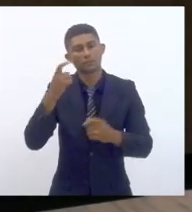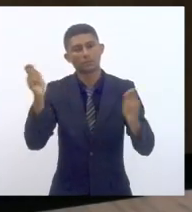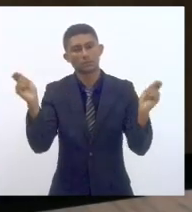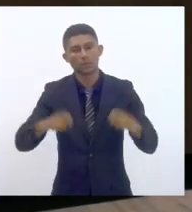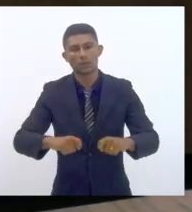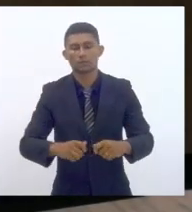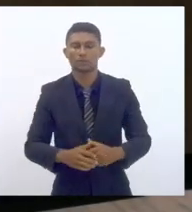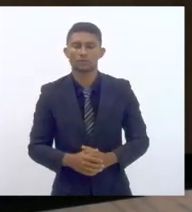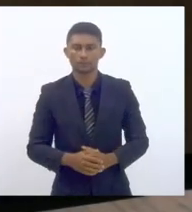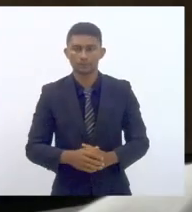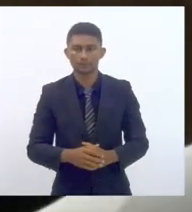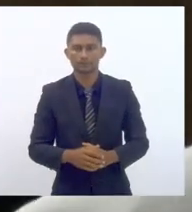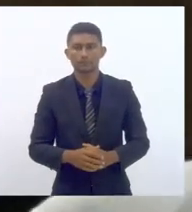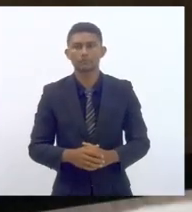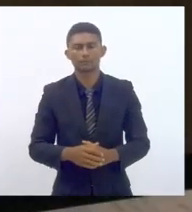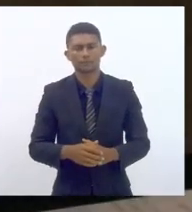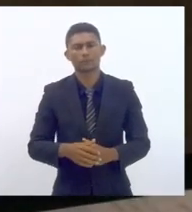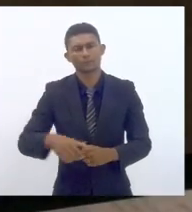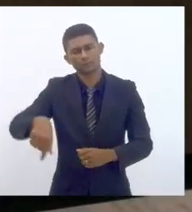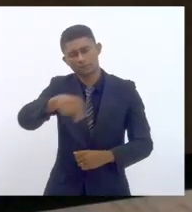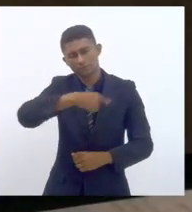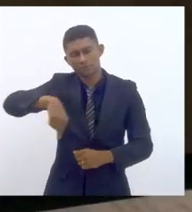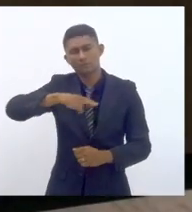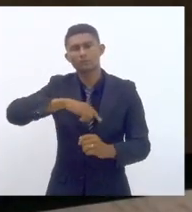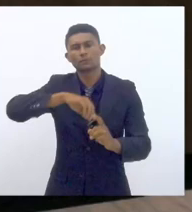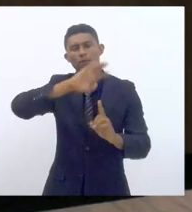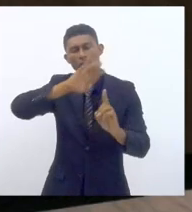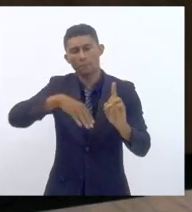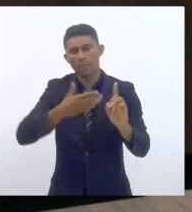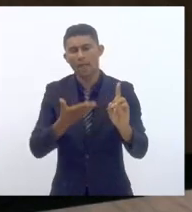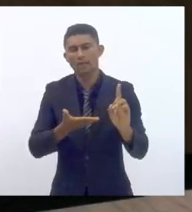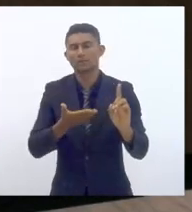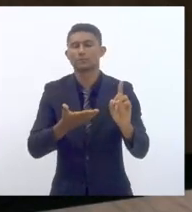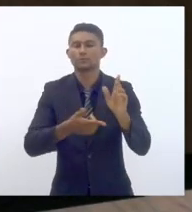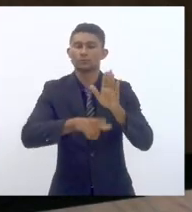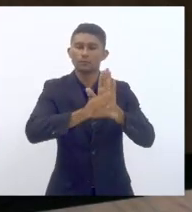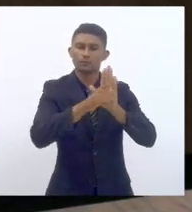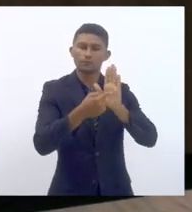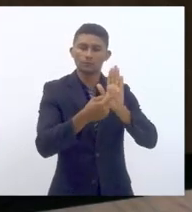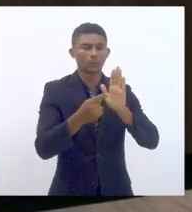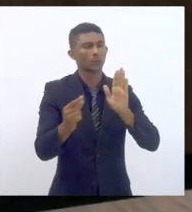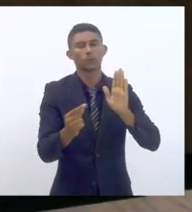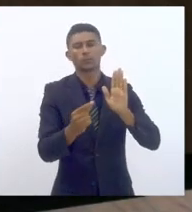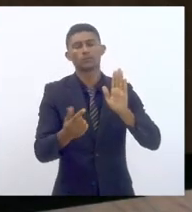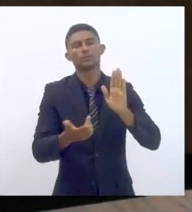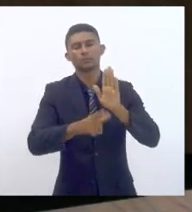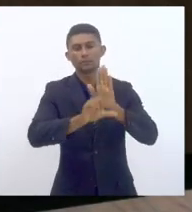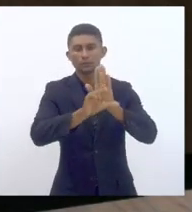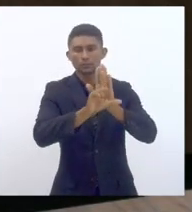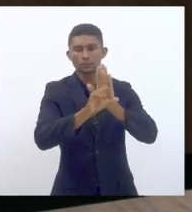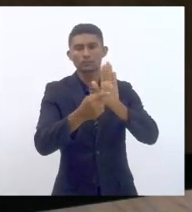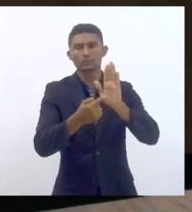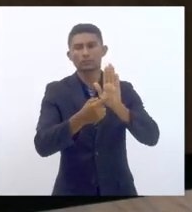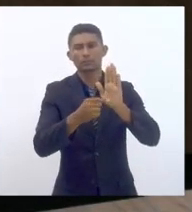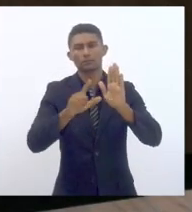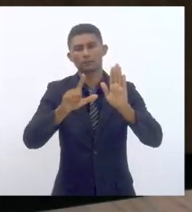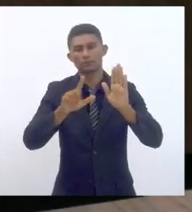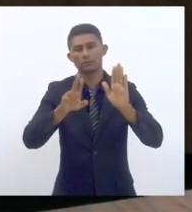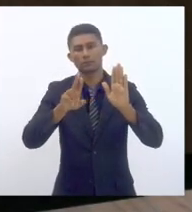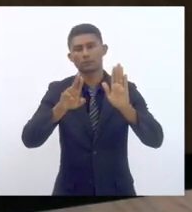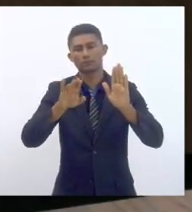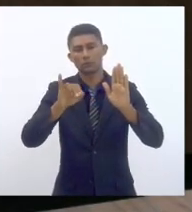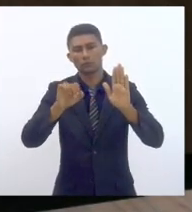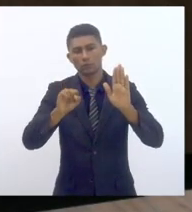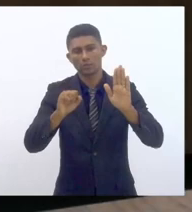A gente faz uma linda homenagem, Tutuca e André. Essa lei fica reconhecida honorificamente como lei Luiz Pinguelli Rosa,